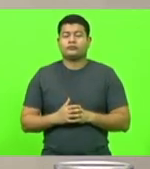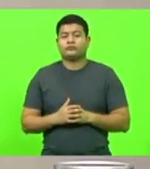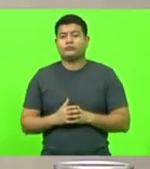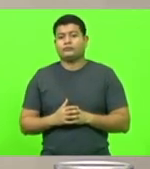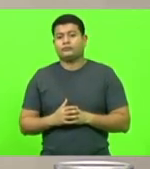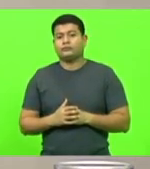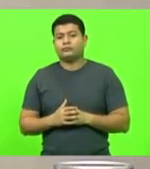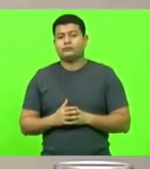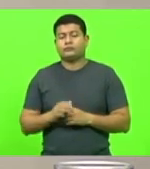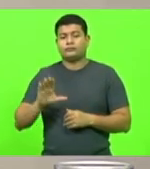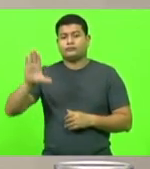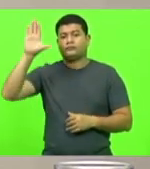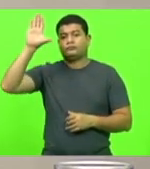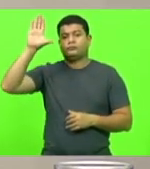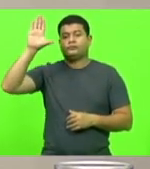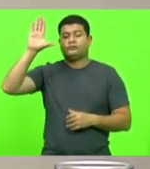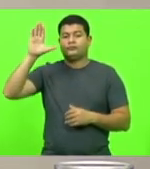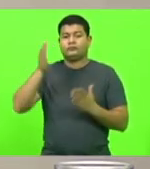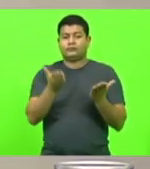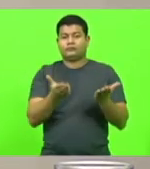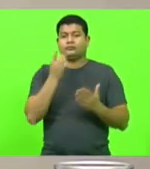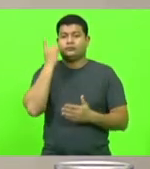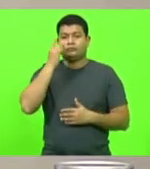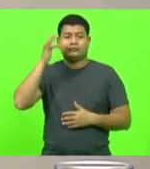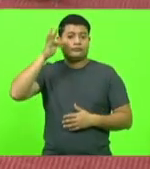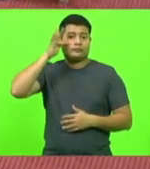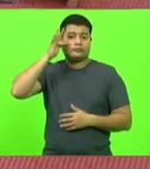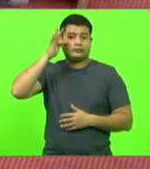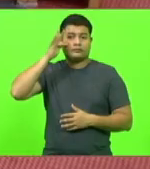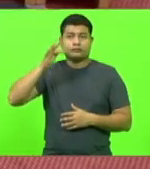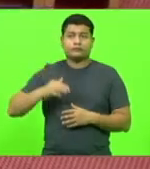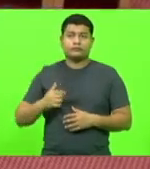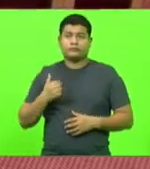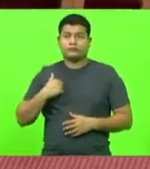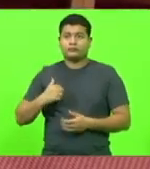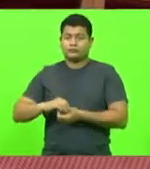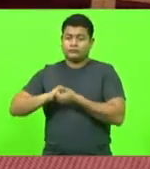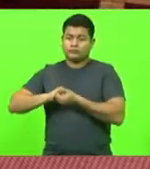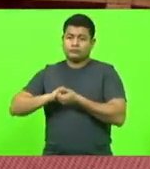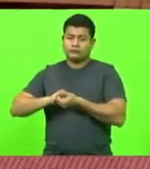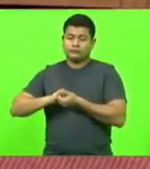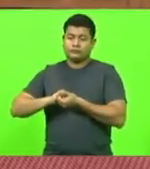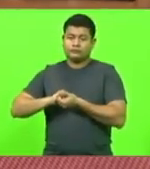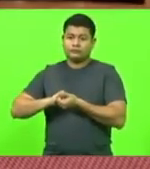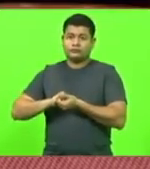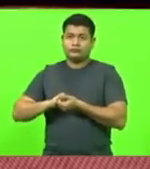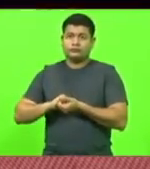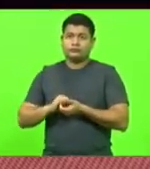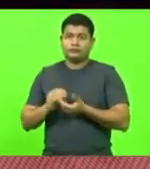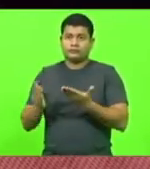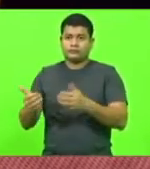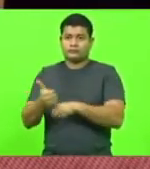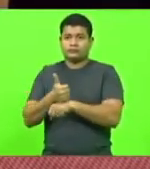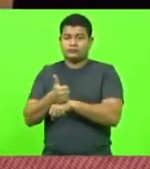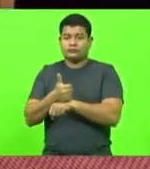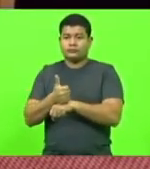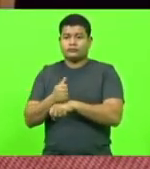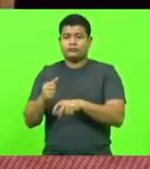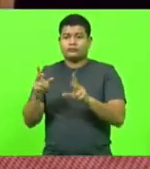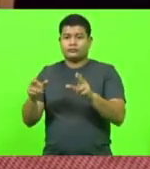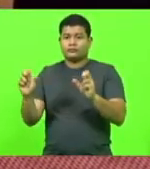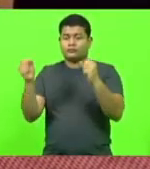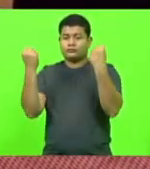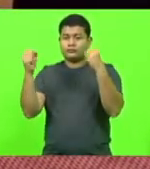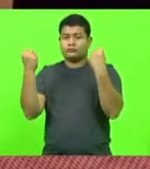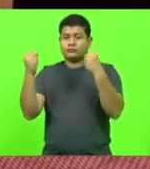presidente. Pela ordem, deputado Fernando Krelin. Só gostaria de cumprimentar meu amigo profissional de educação física, vereador de Itajaí, o